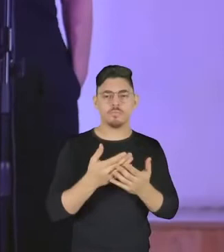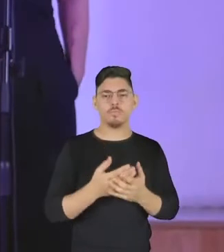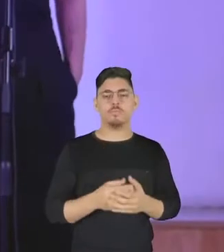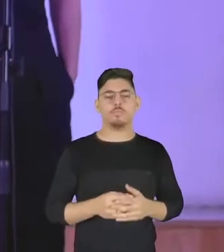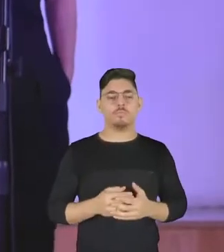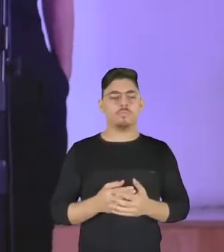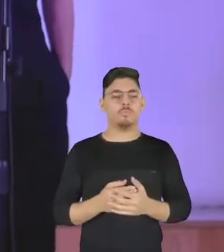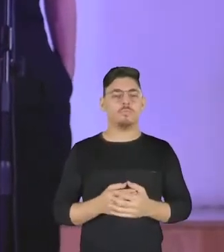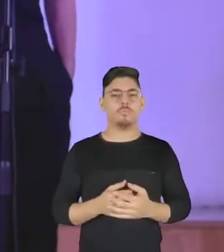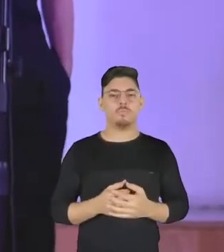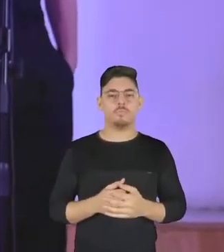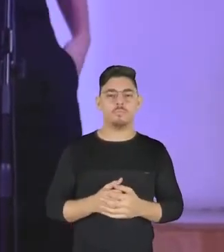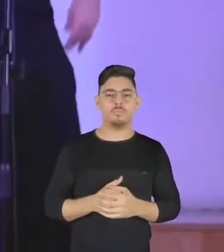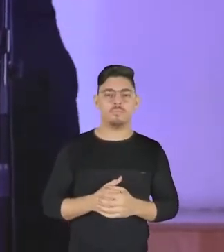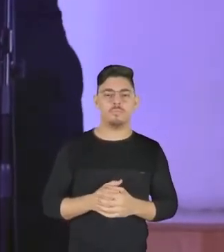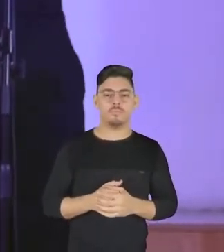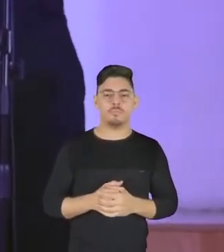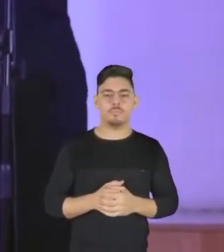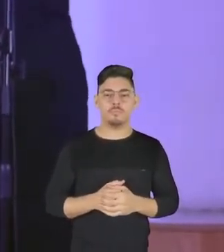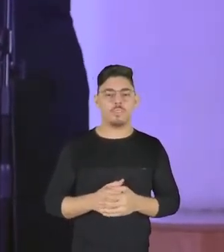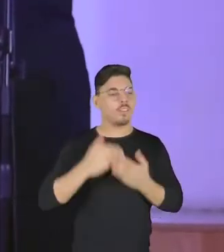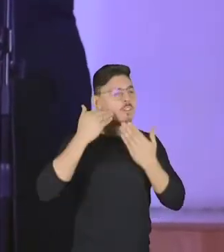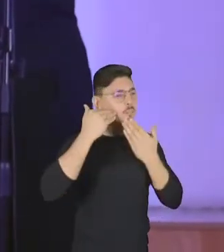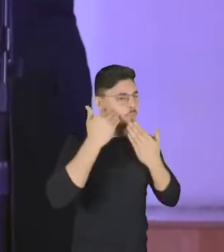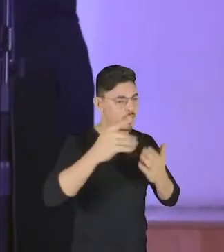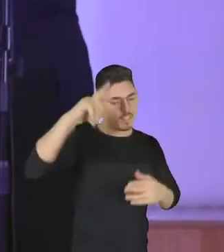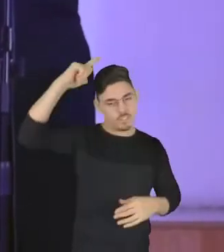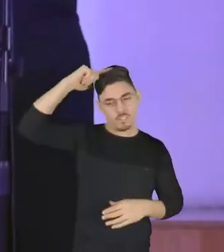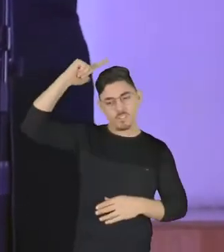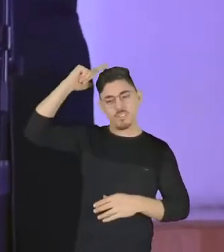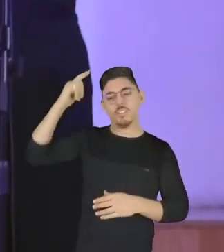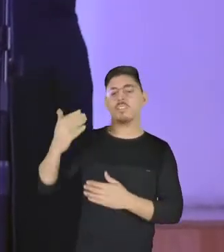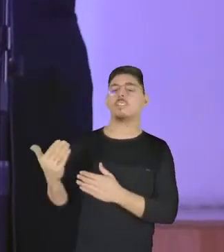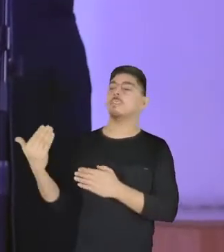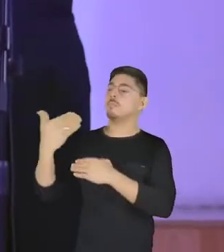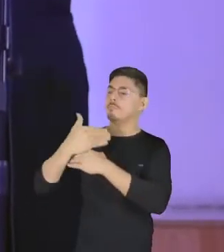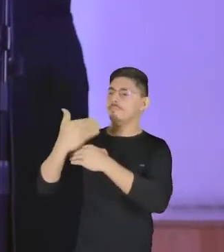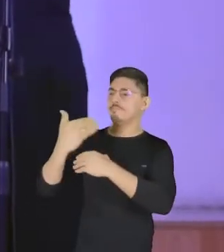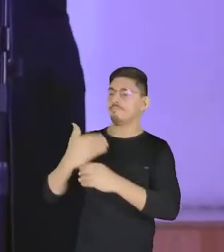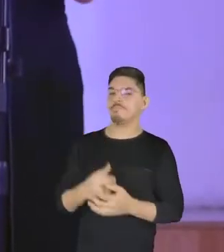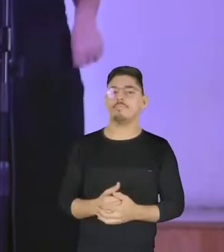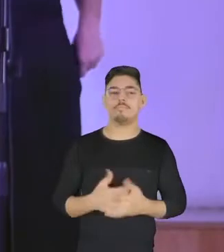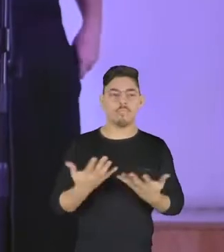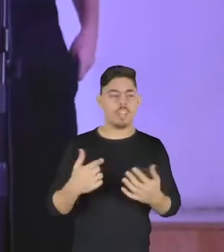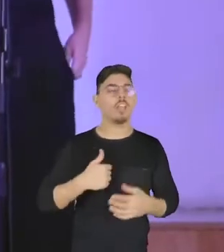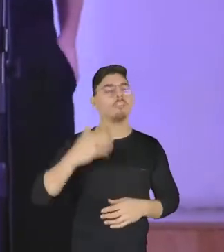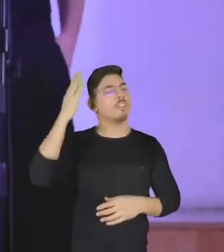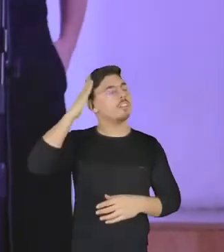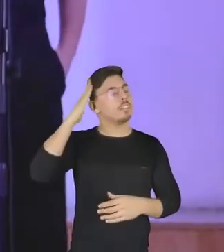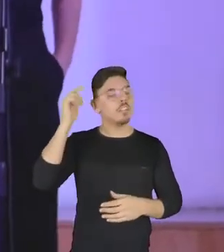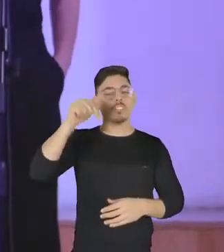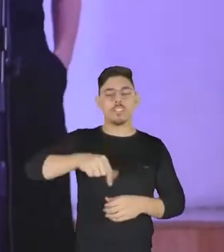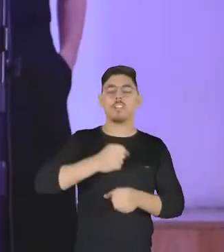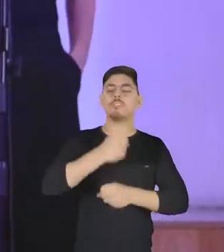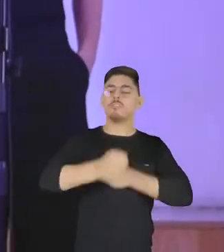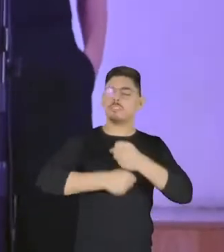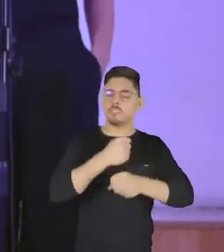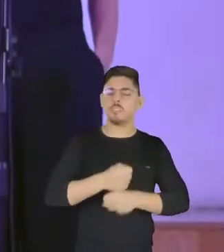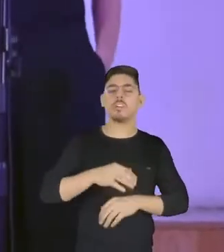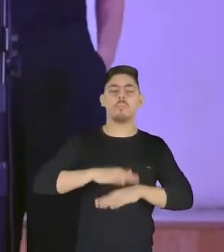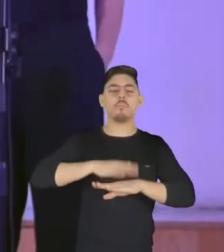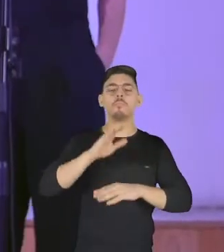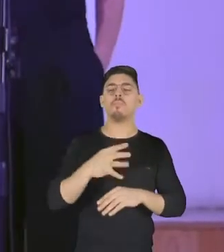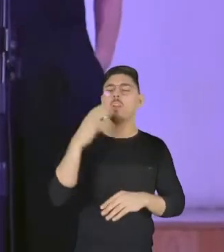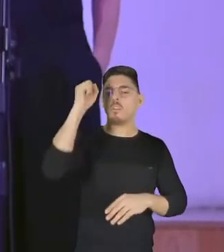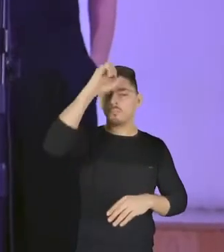fé. Que bom. Obrigada, Elana, pela sua participação. A gente tem certeza que vai ser um ano de muito aprendizado